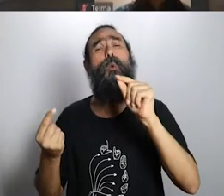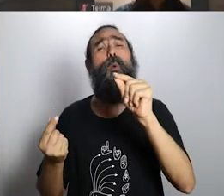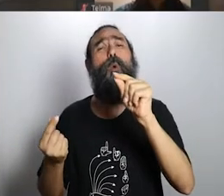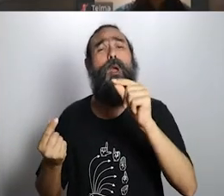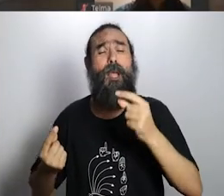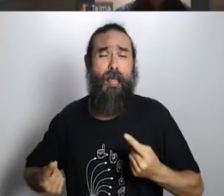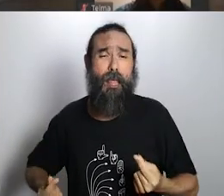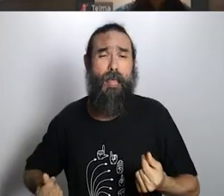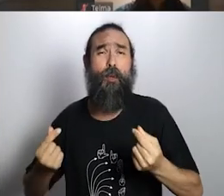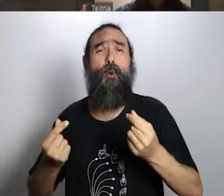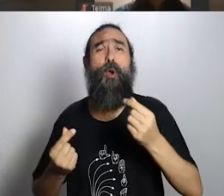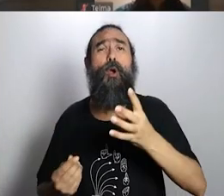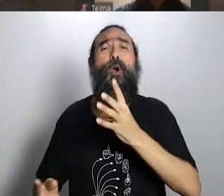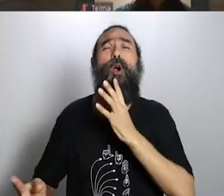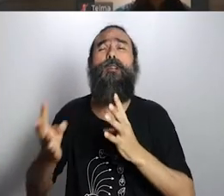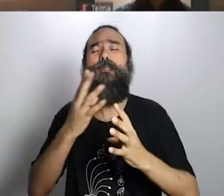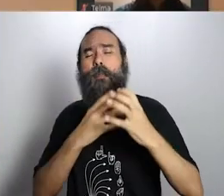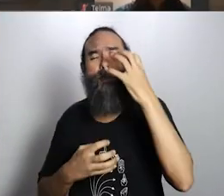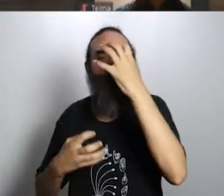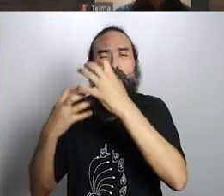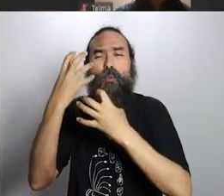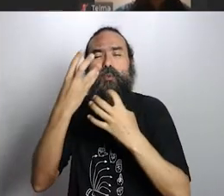das músicas dele, deixou